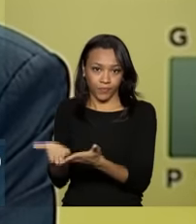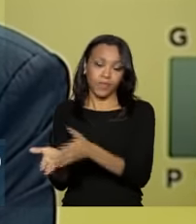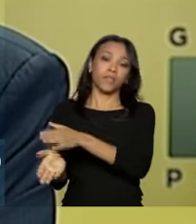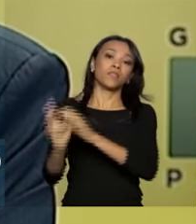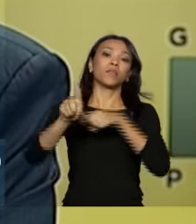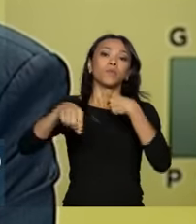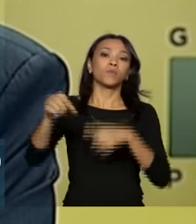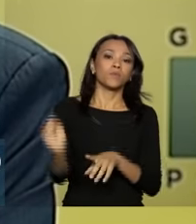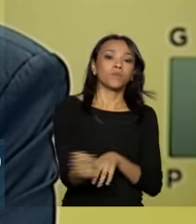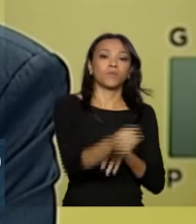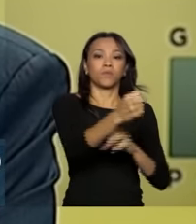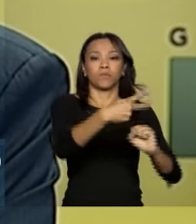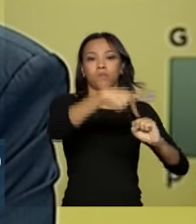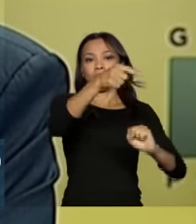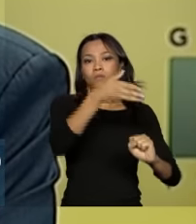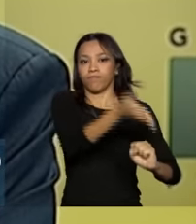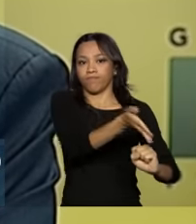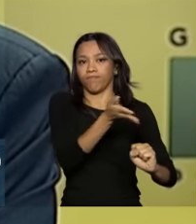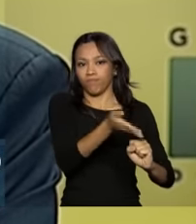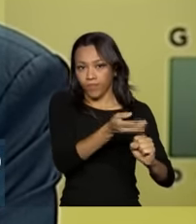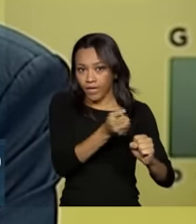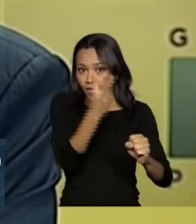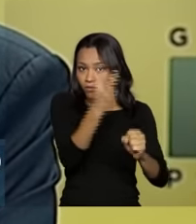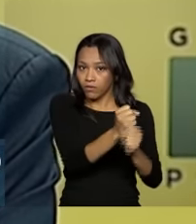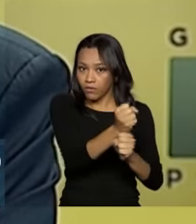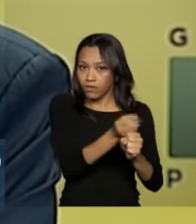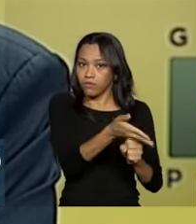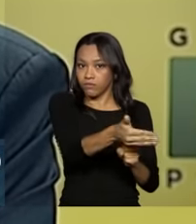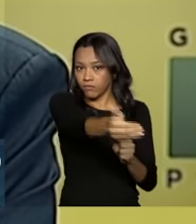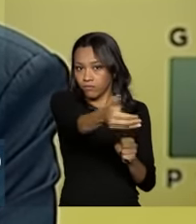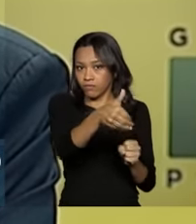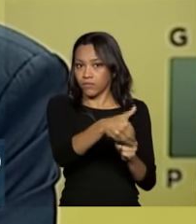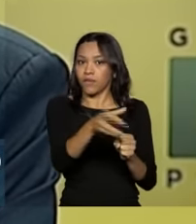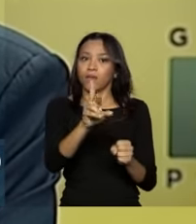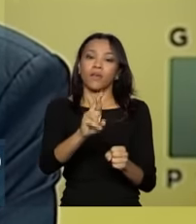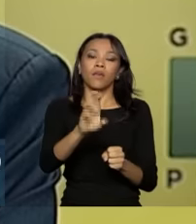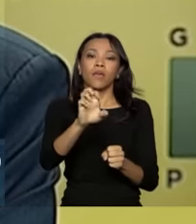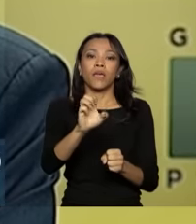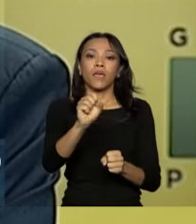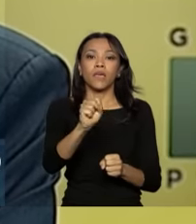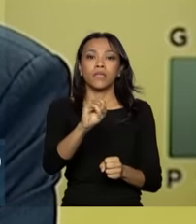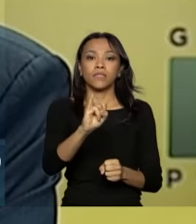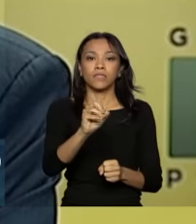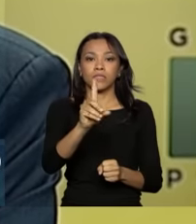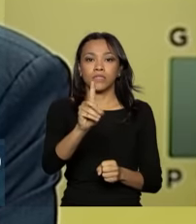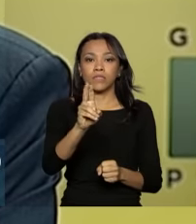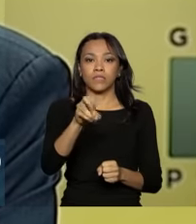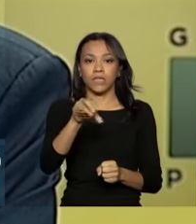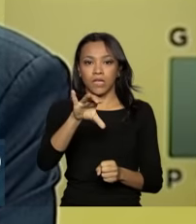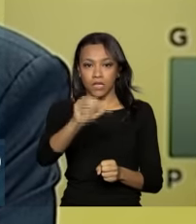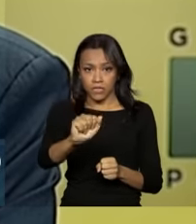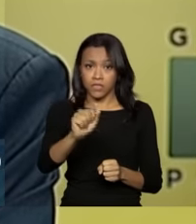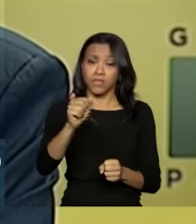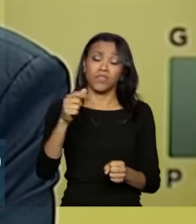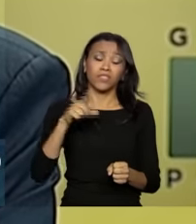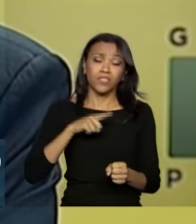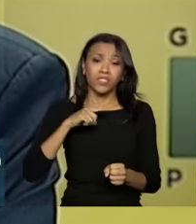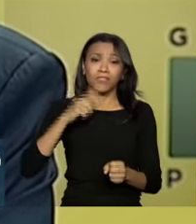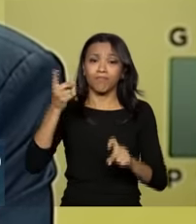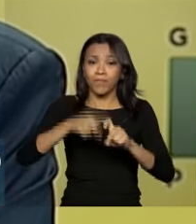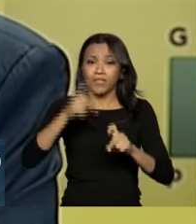havia faculdades com escassa disponibilidade de residência. Havia médicos formados que tinham dificuldade de conseguir uma